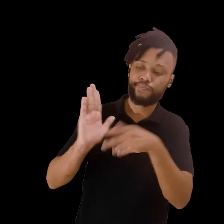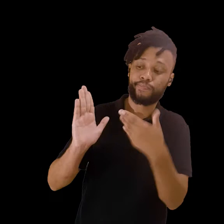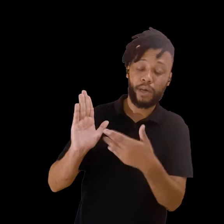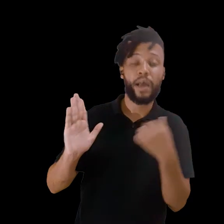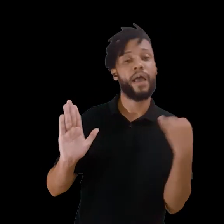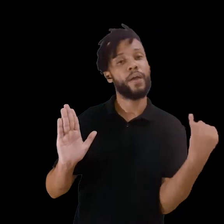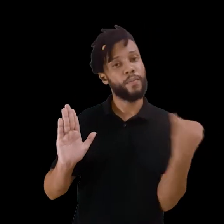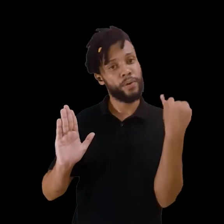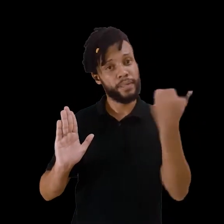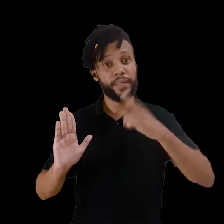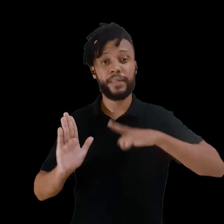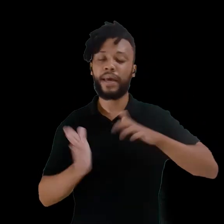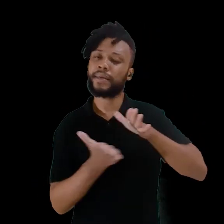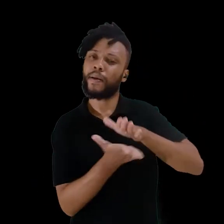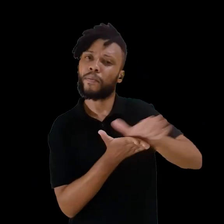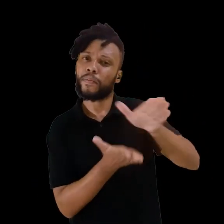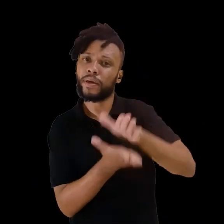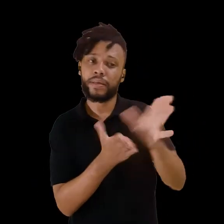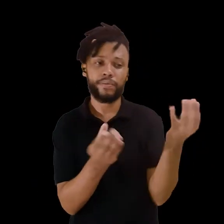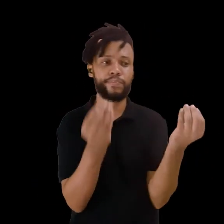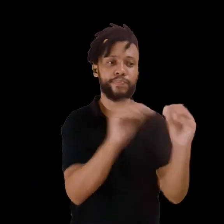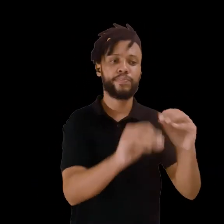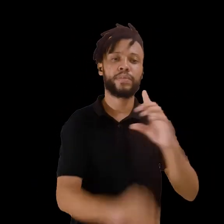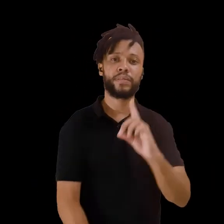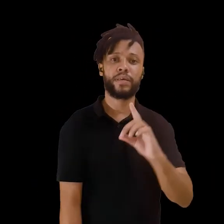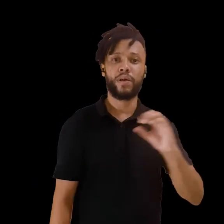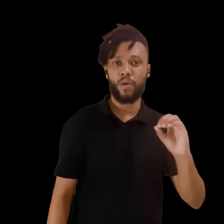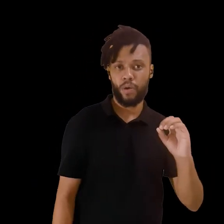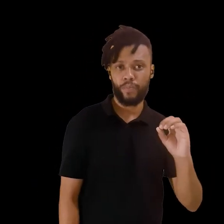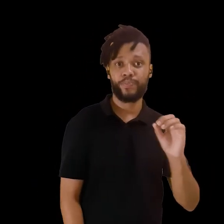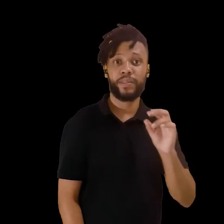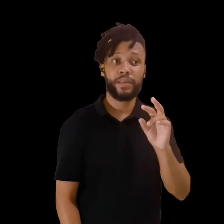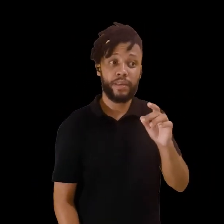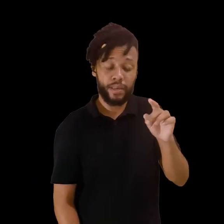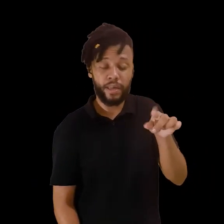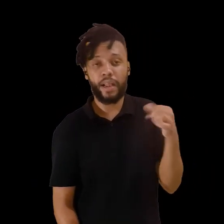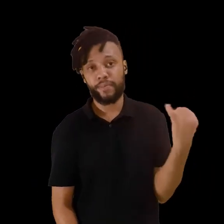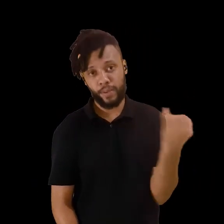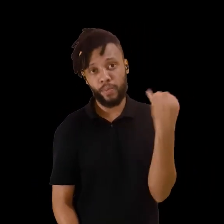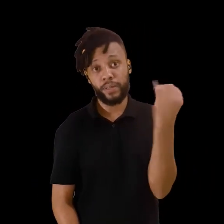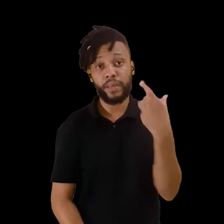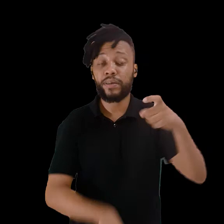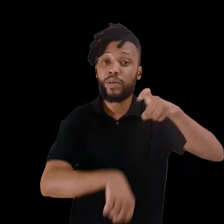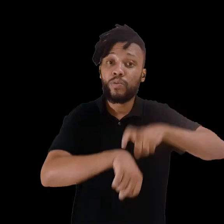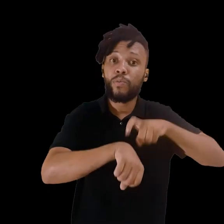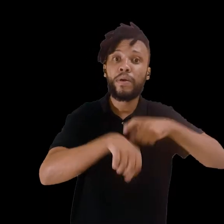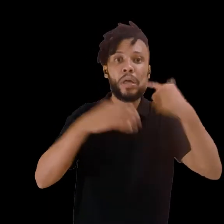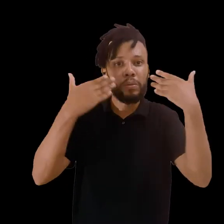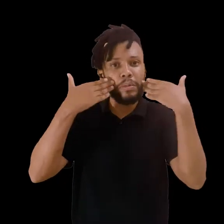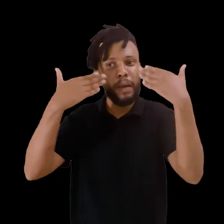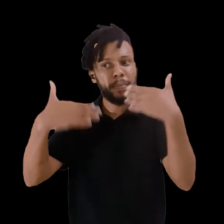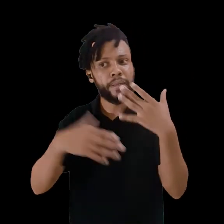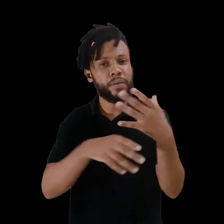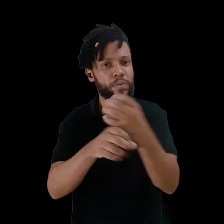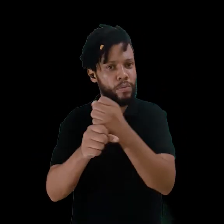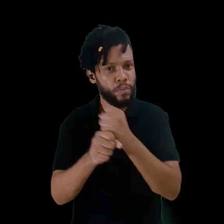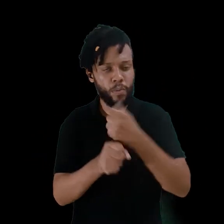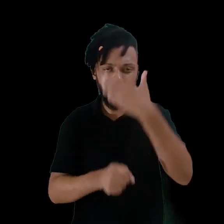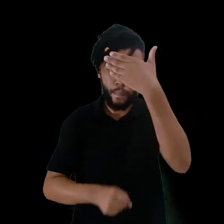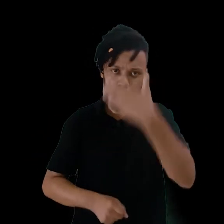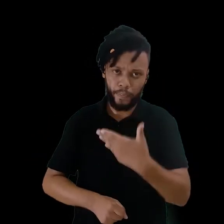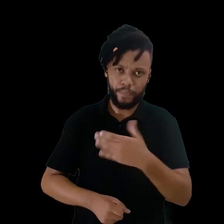É sempre importante essa publicação no Diário Oficial, que ela vai ser necessária, inclusive, na prestação de contas,